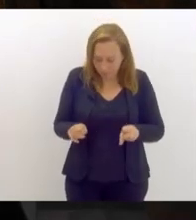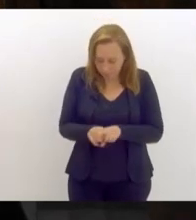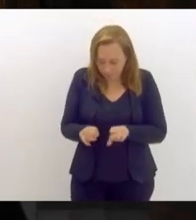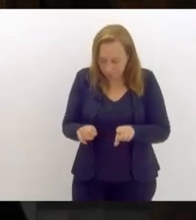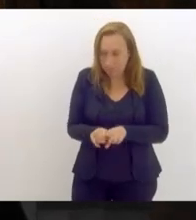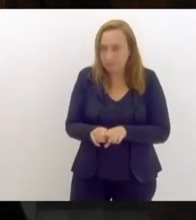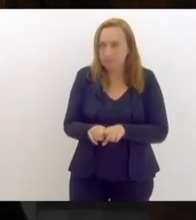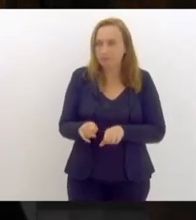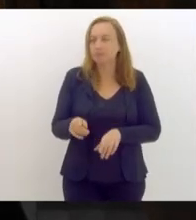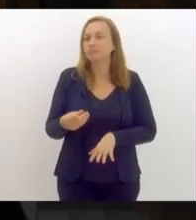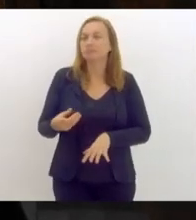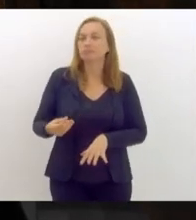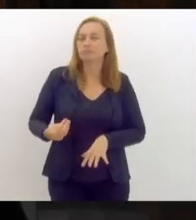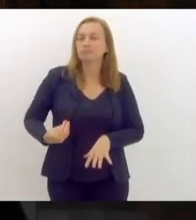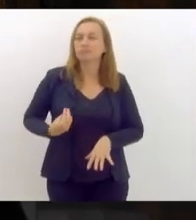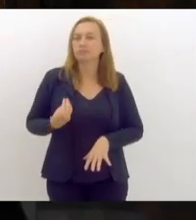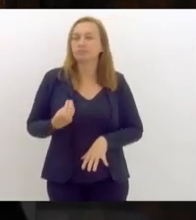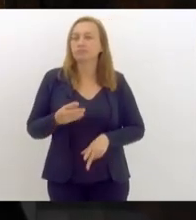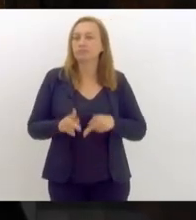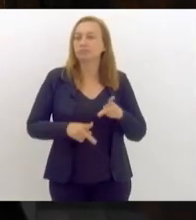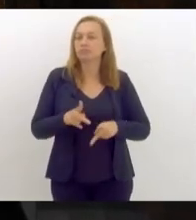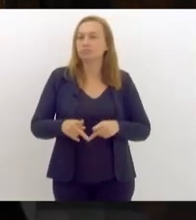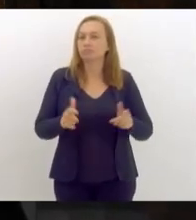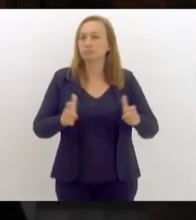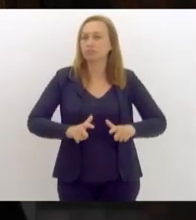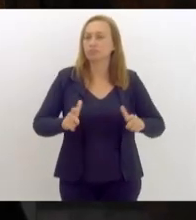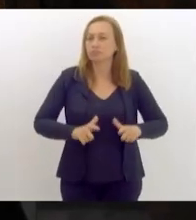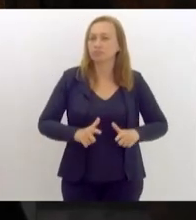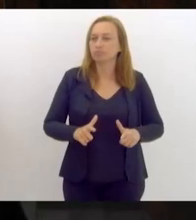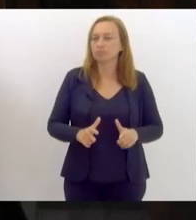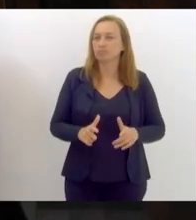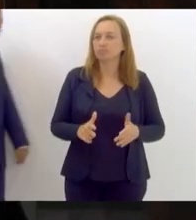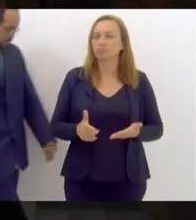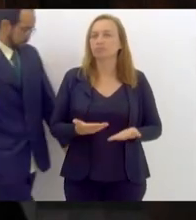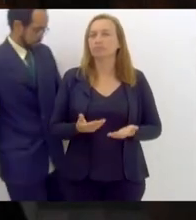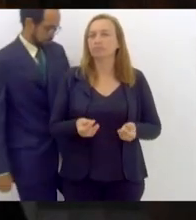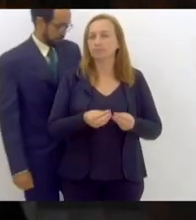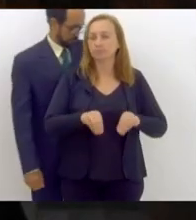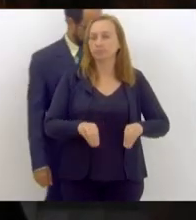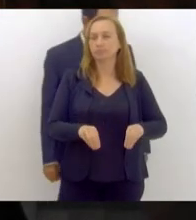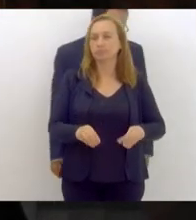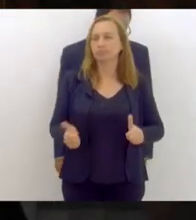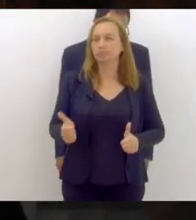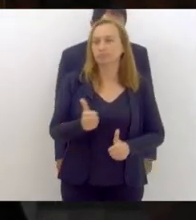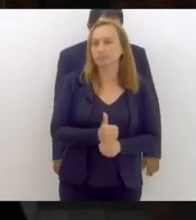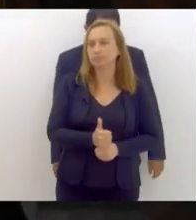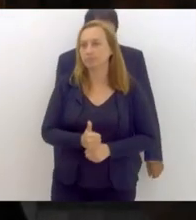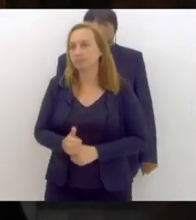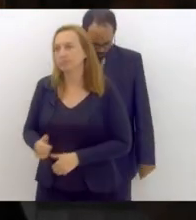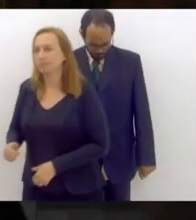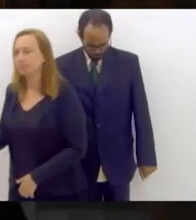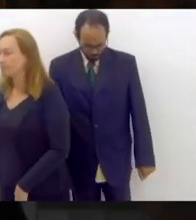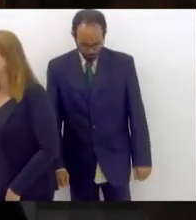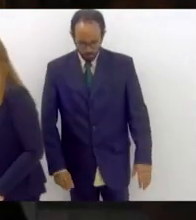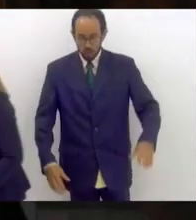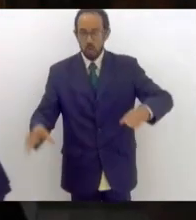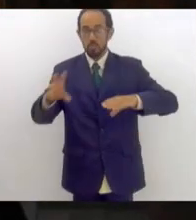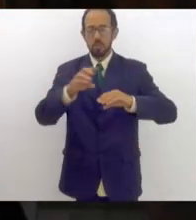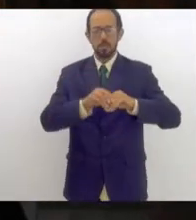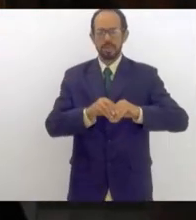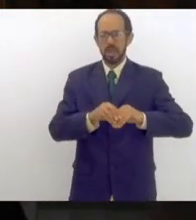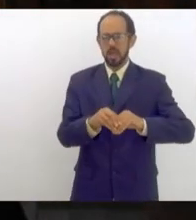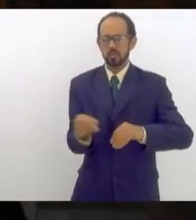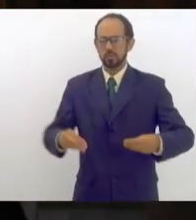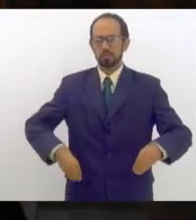bem-estar da população local que ficaria desassistida acrescido do colapso dos principais serviços